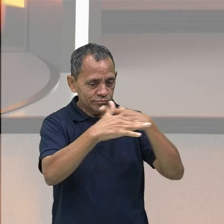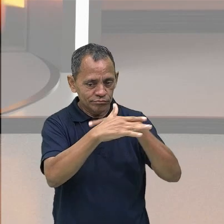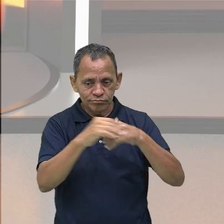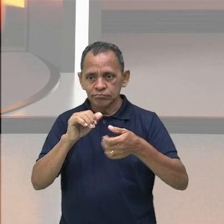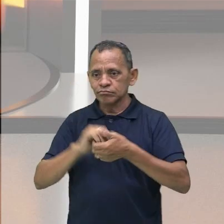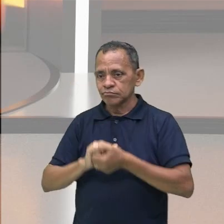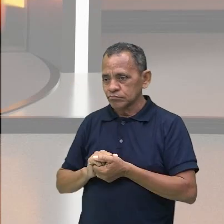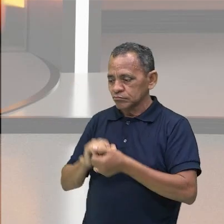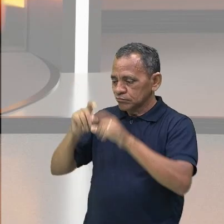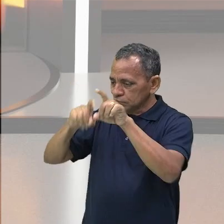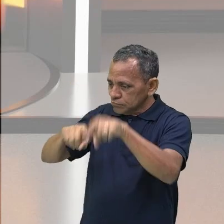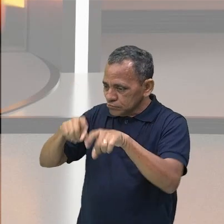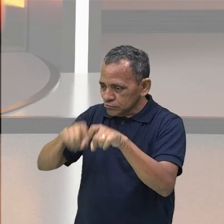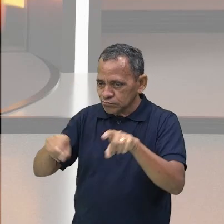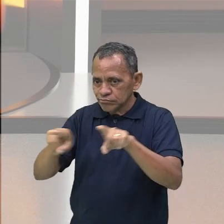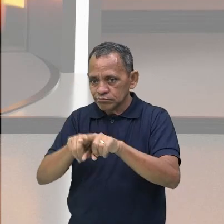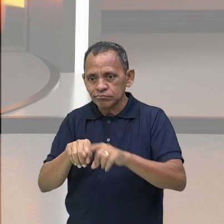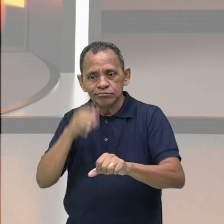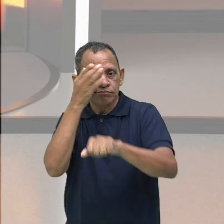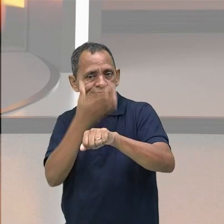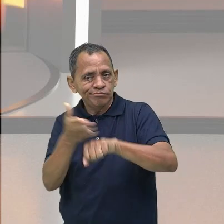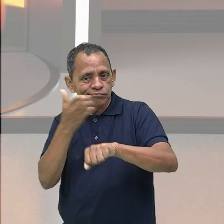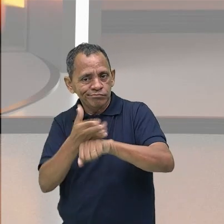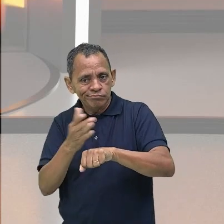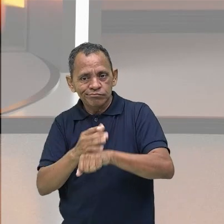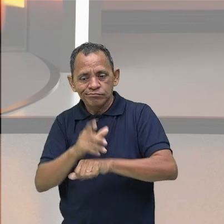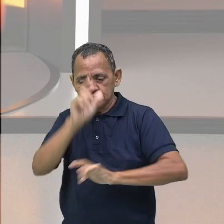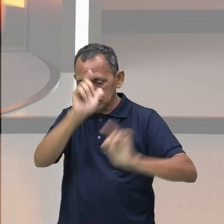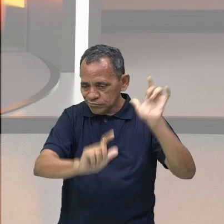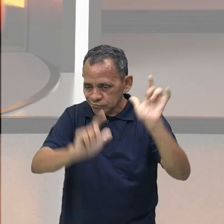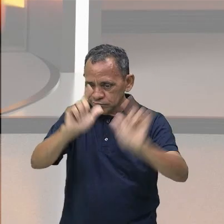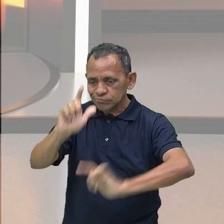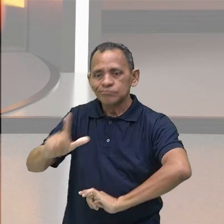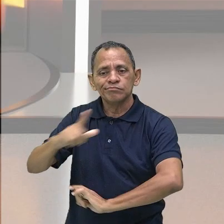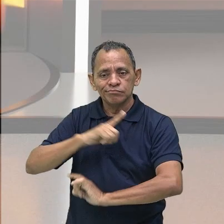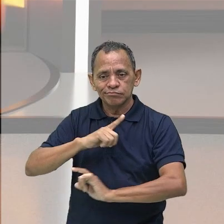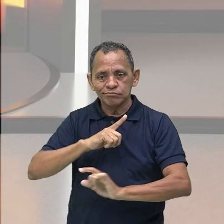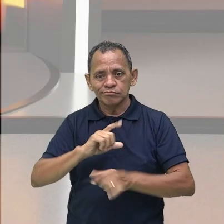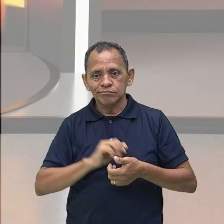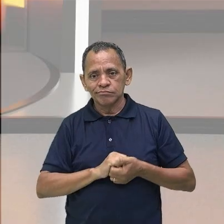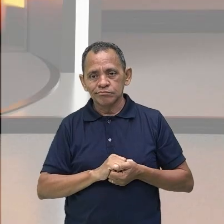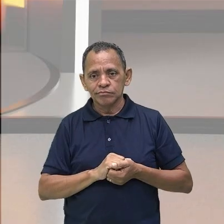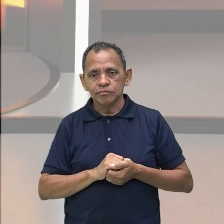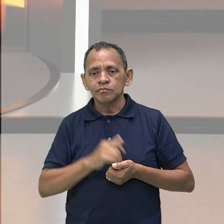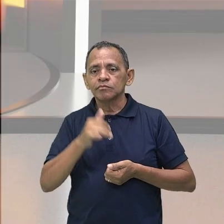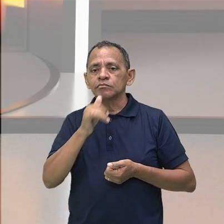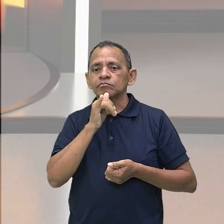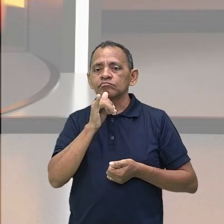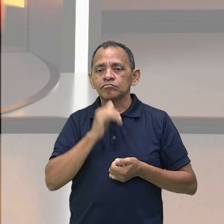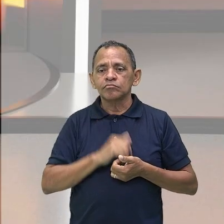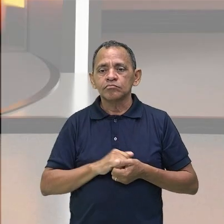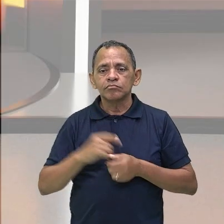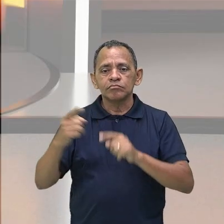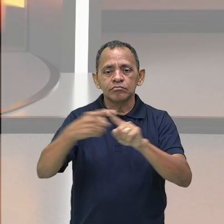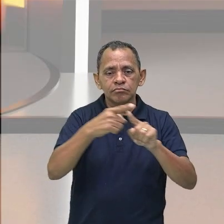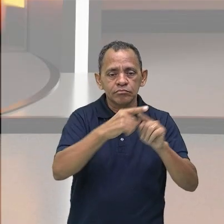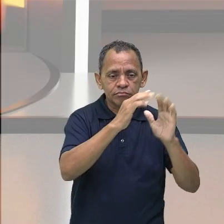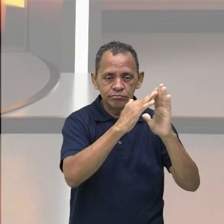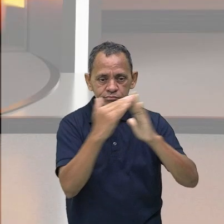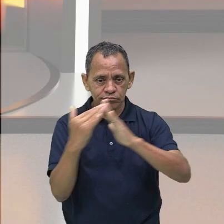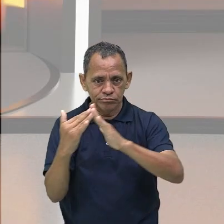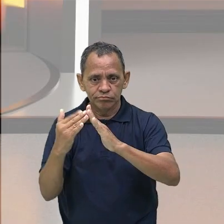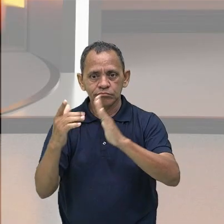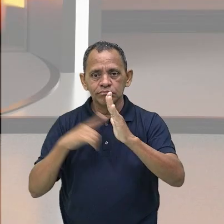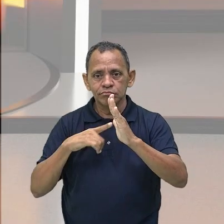urbana, ou até mesmo práticas comuns que aquelas pessoas elas acabam tendo, né? Por exemplo, tipos de vilas que nós vamos